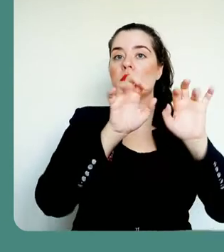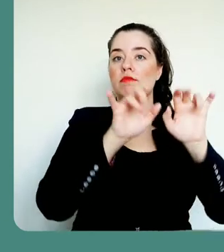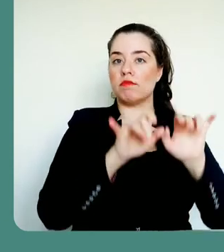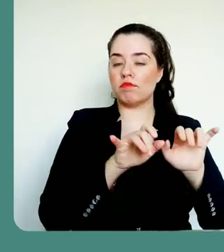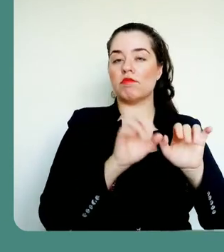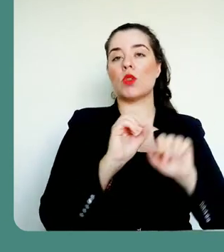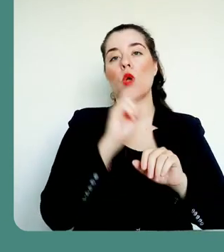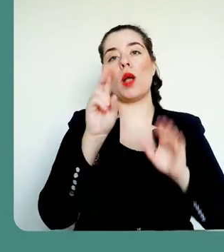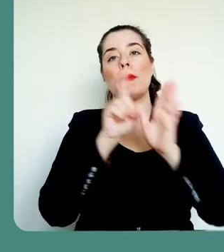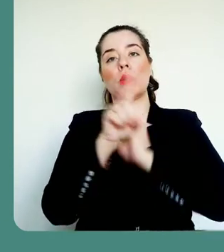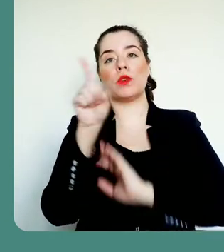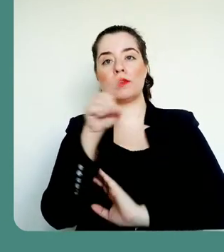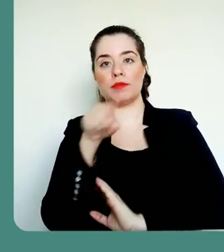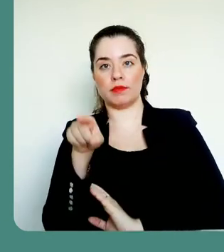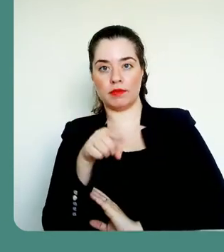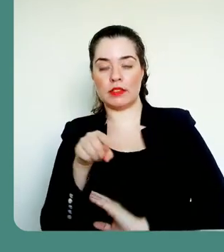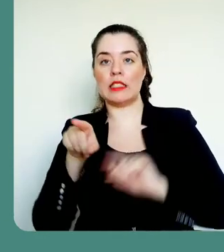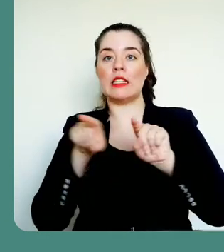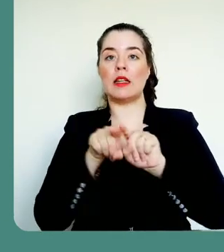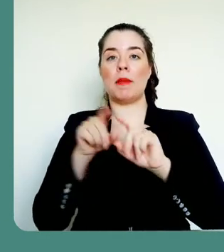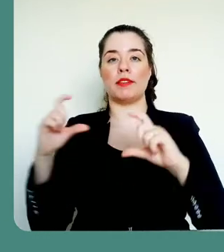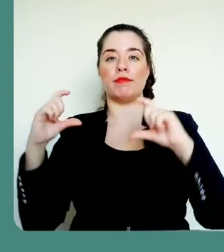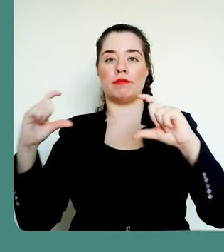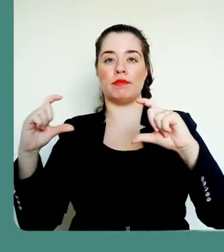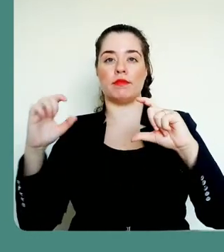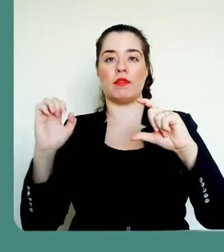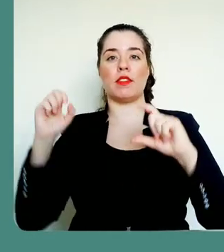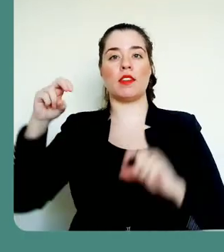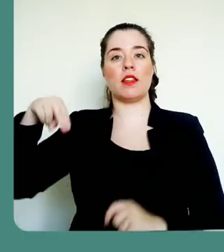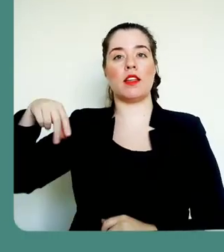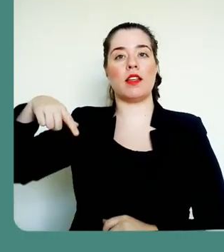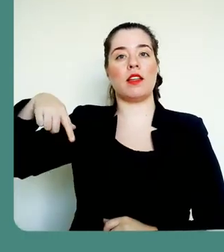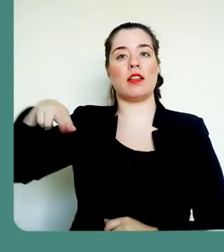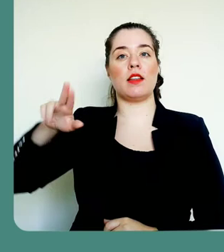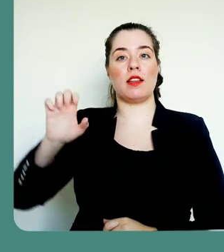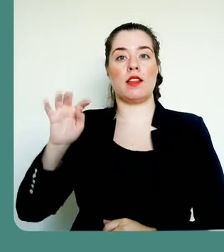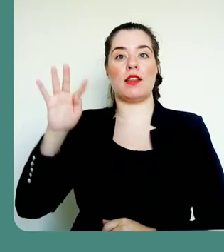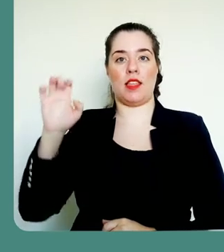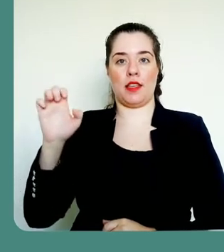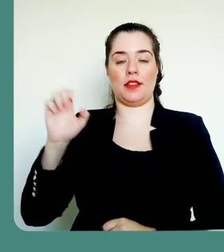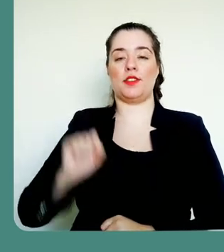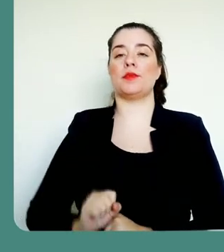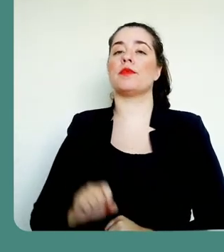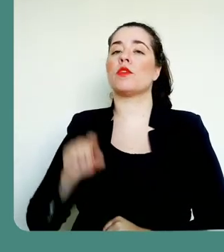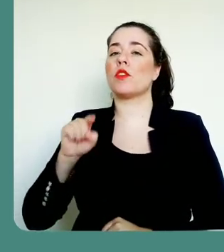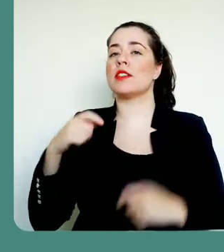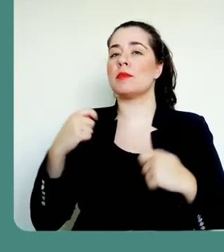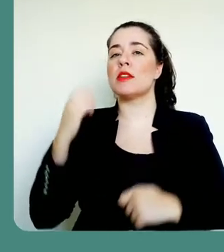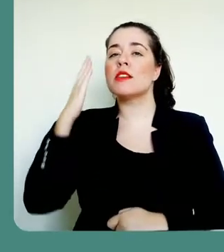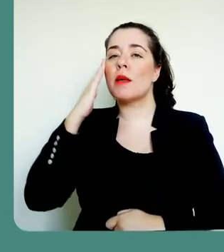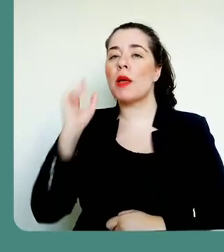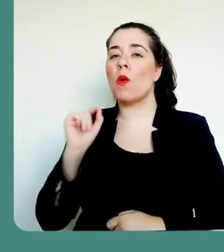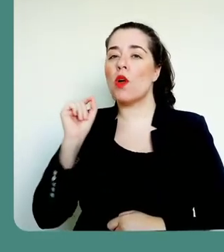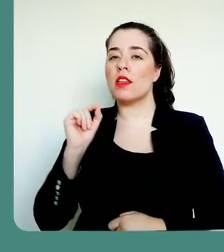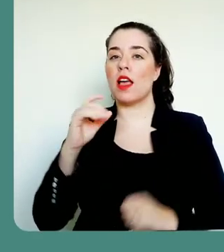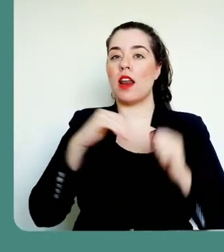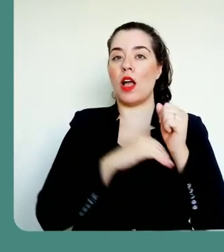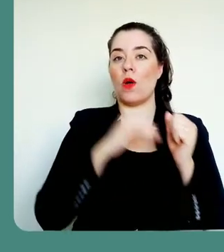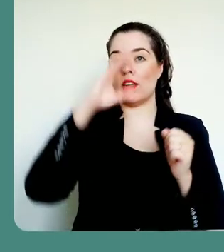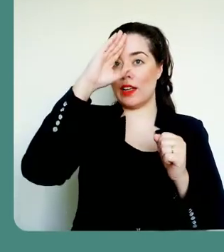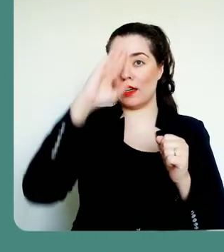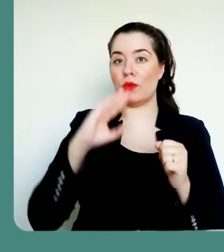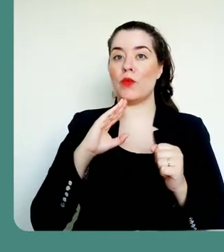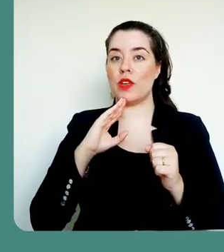também objetivas e também enquetes. Uma coisa que é importante você ter em mente é que na conta gratuita do